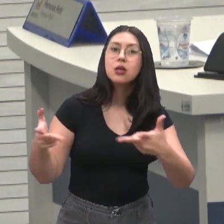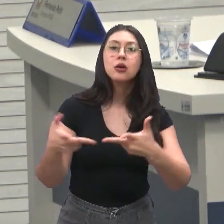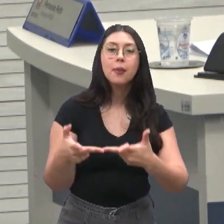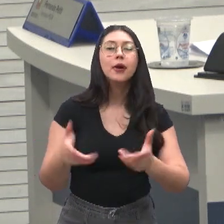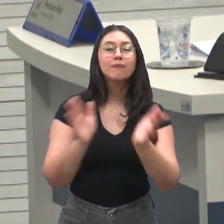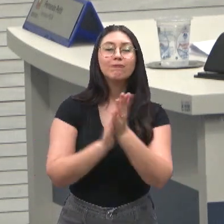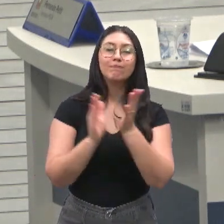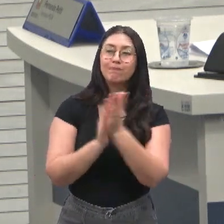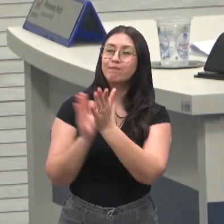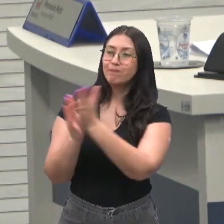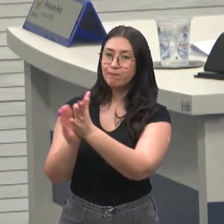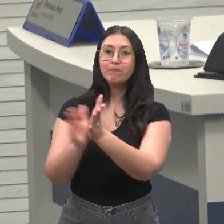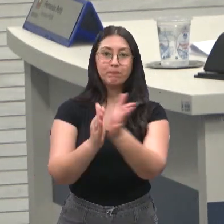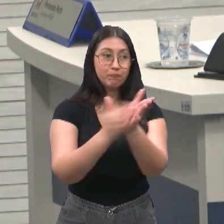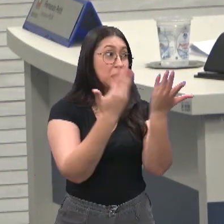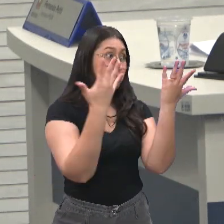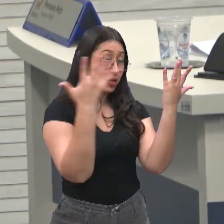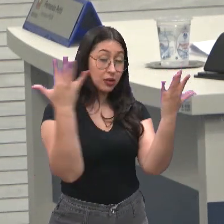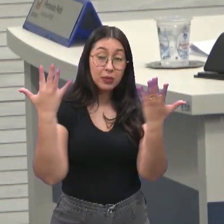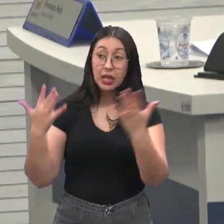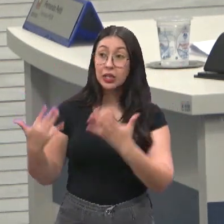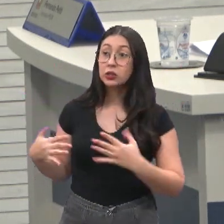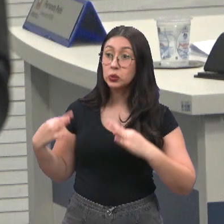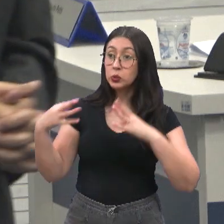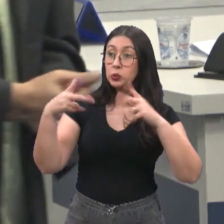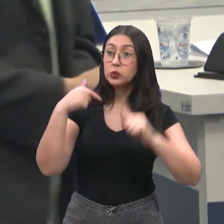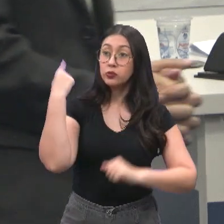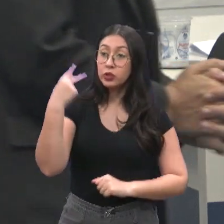Parabéns a todos os vereadores, e parabéns, mais uma vez, vereador Sérgio.